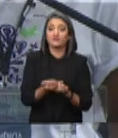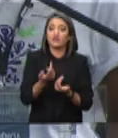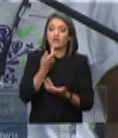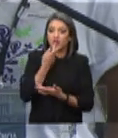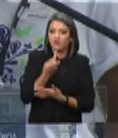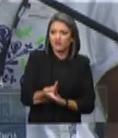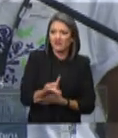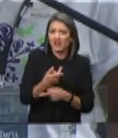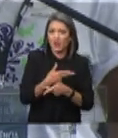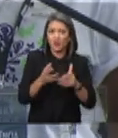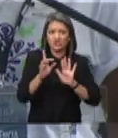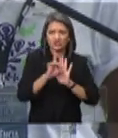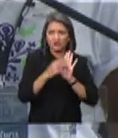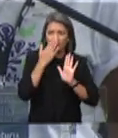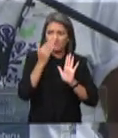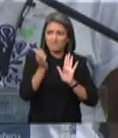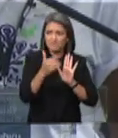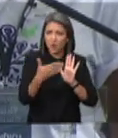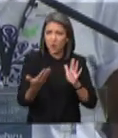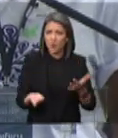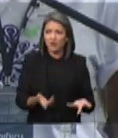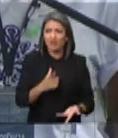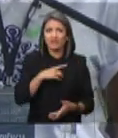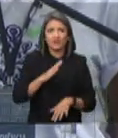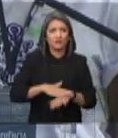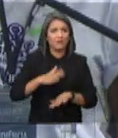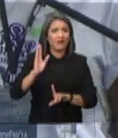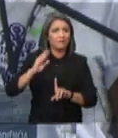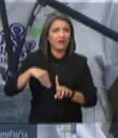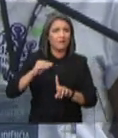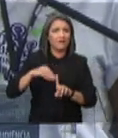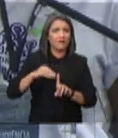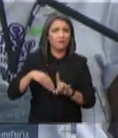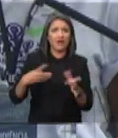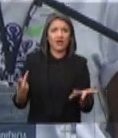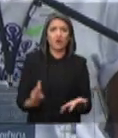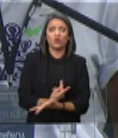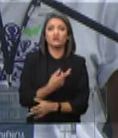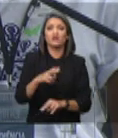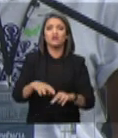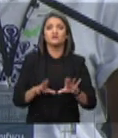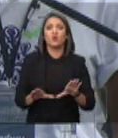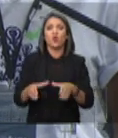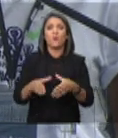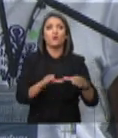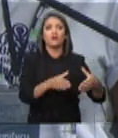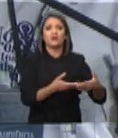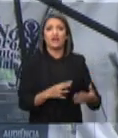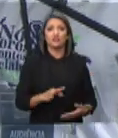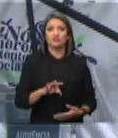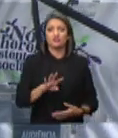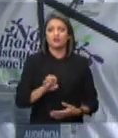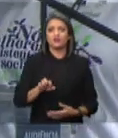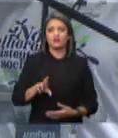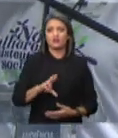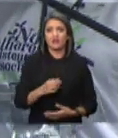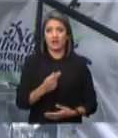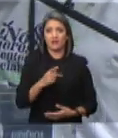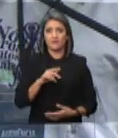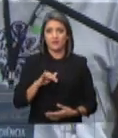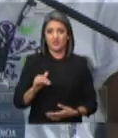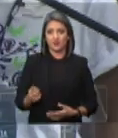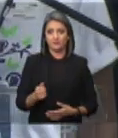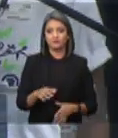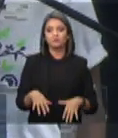indícios de violações de direito criando mais vulnerabilidade social através de comunidades terapêuticas a